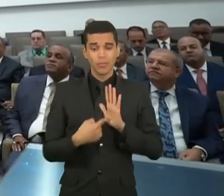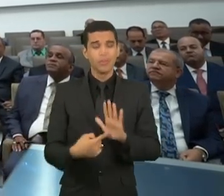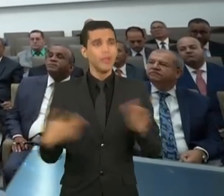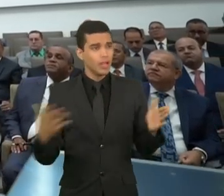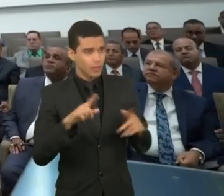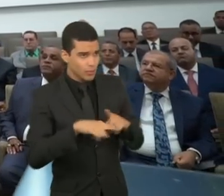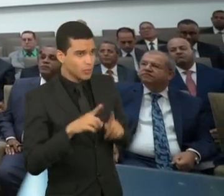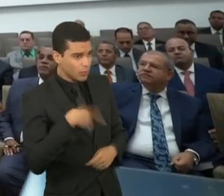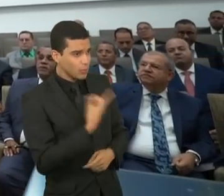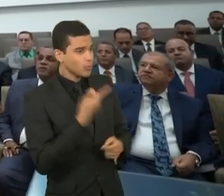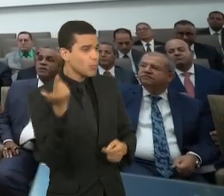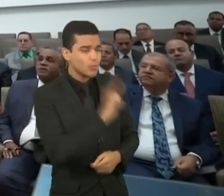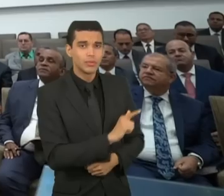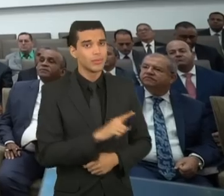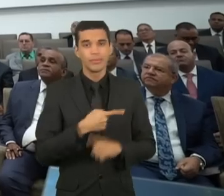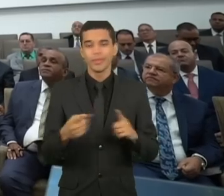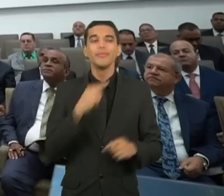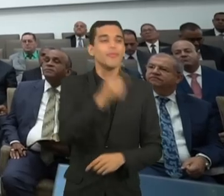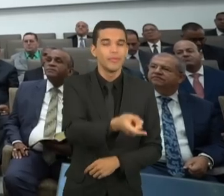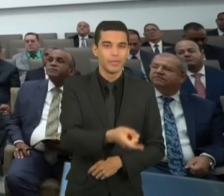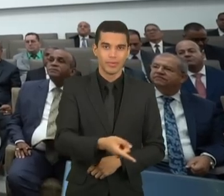Por quê? Porque não consegue, sabe?